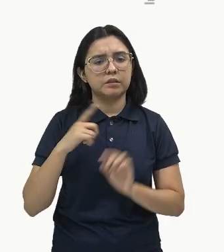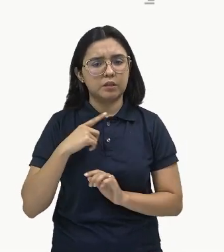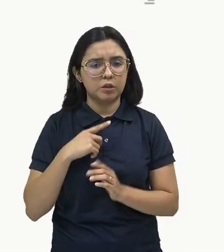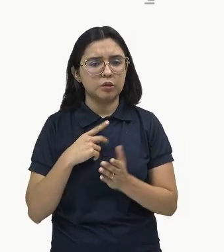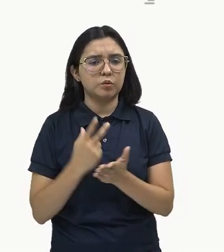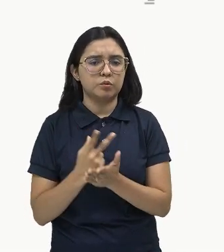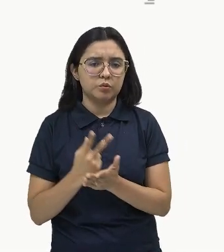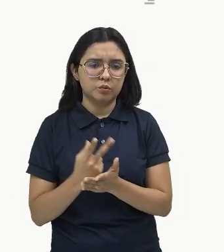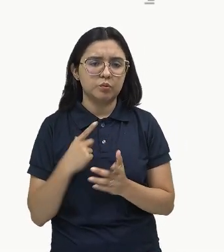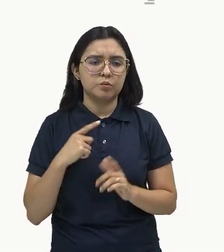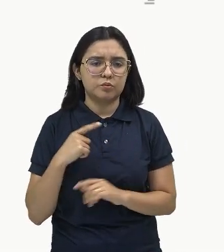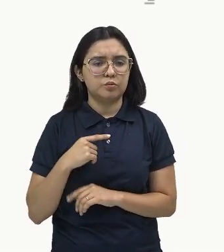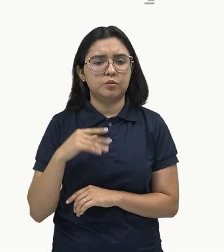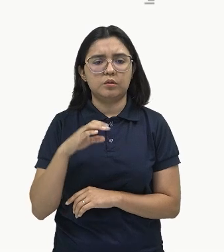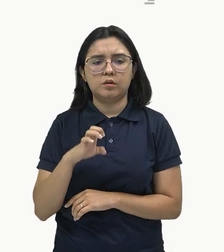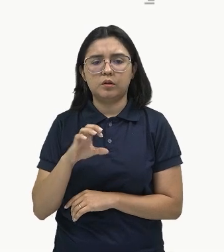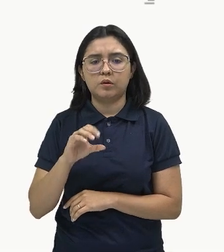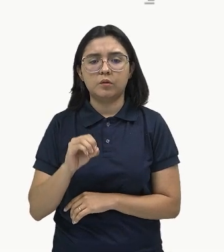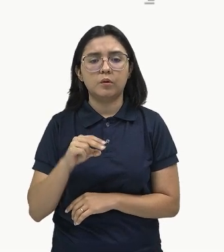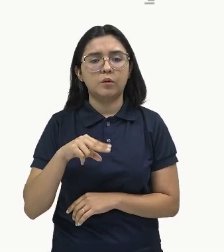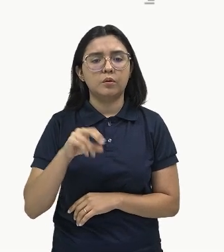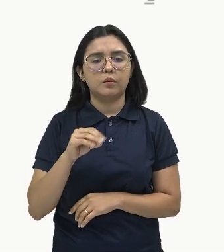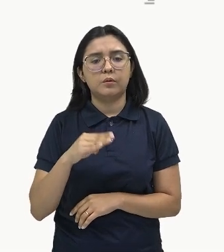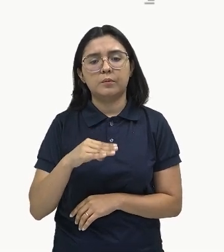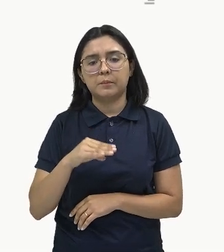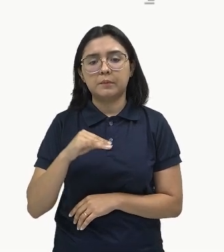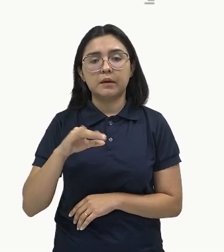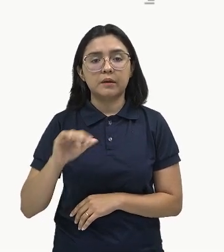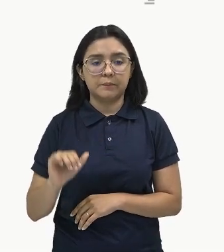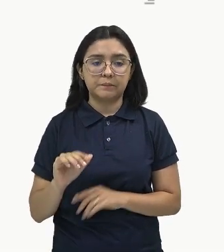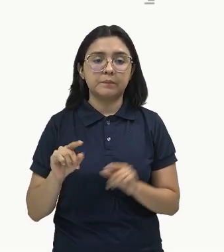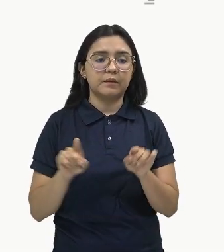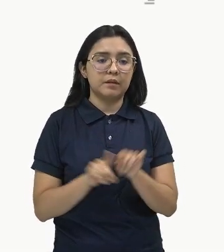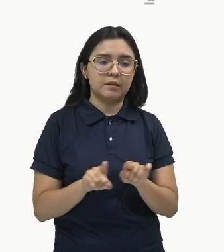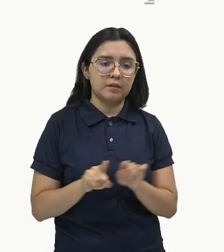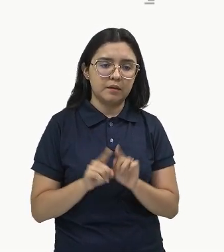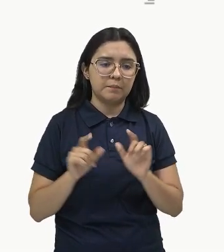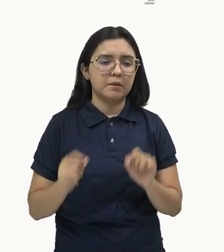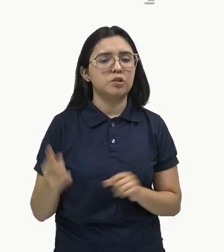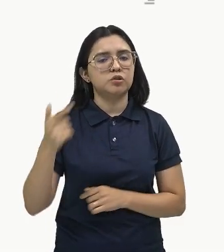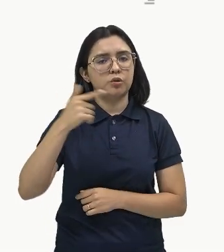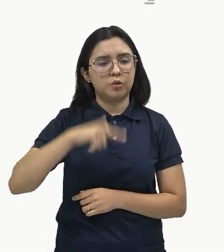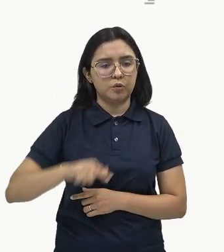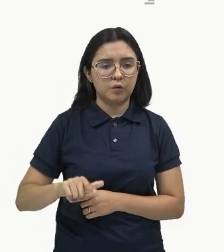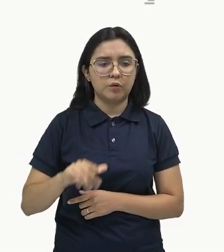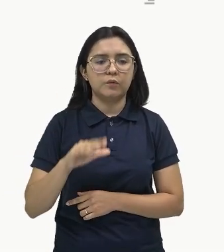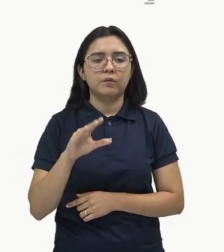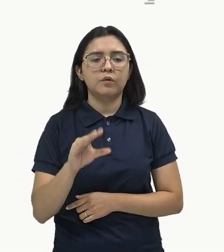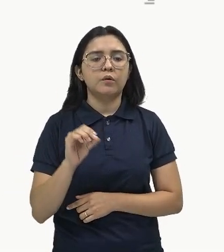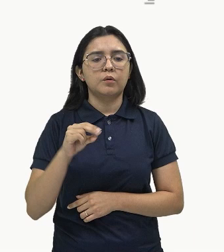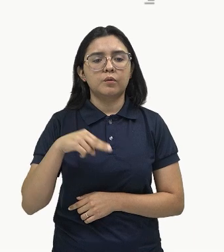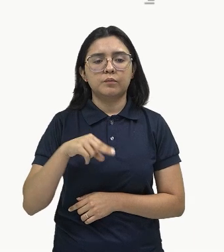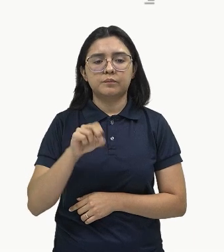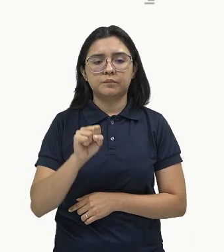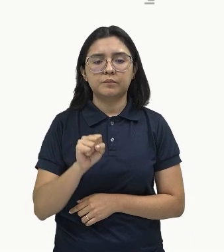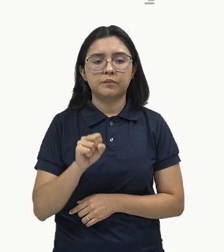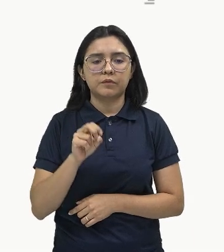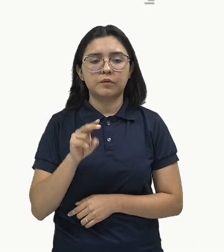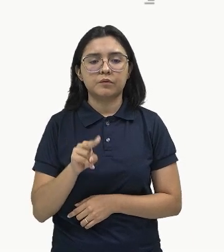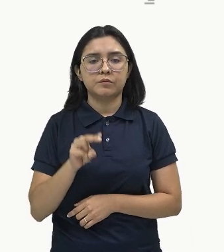Palavra repetida. O que mais? Olha, o consumer que tinha lá na frente também aparece de novo. Tem uma palavra parecida